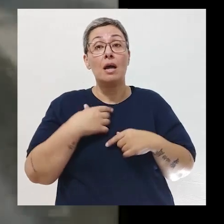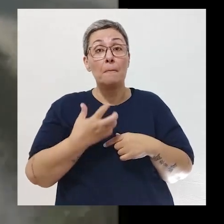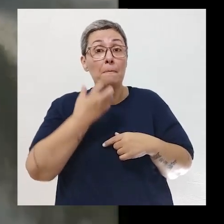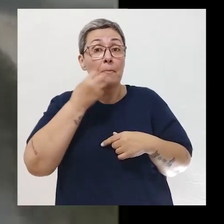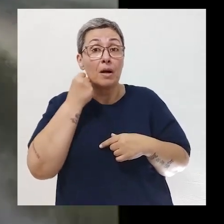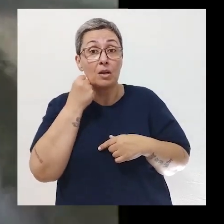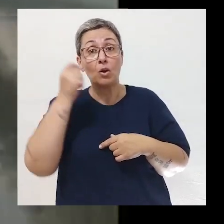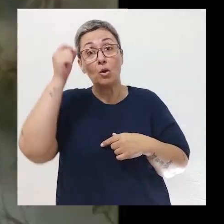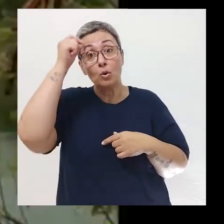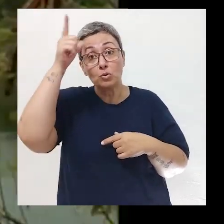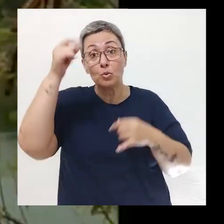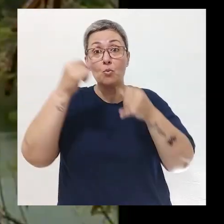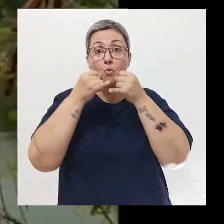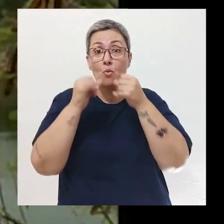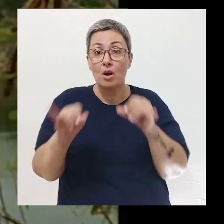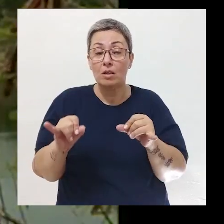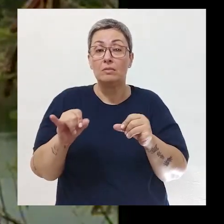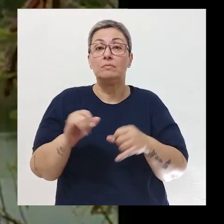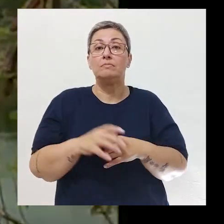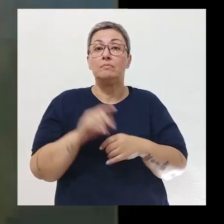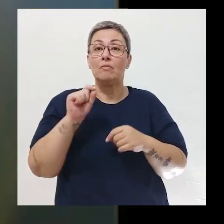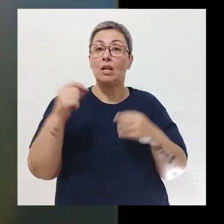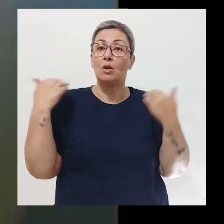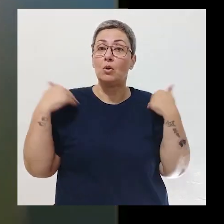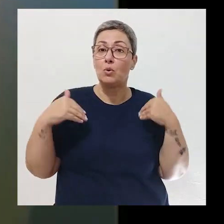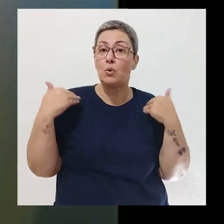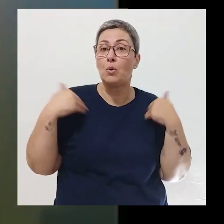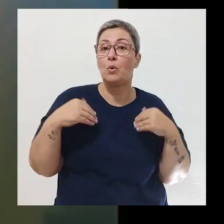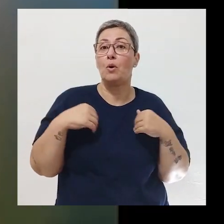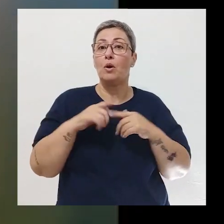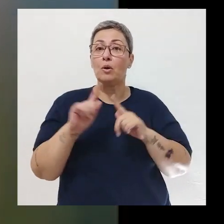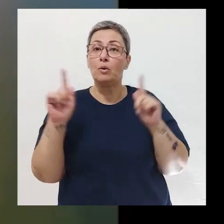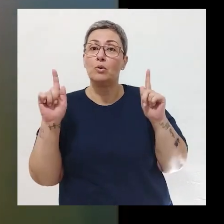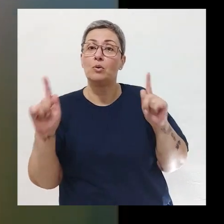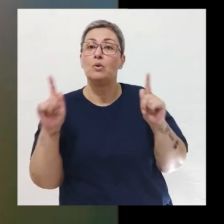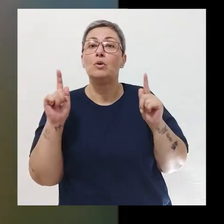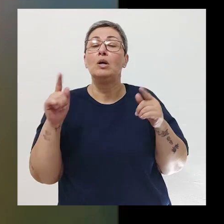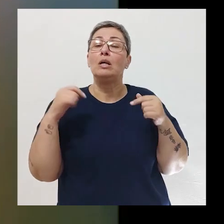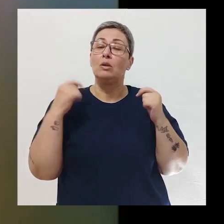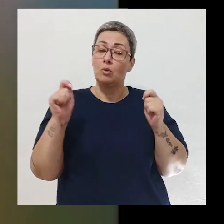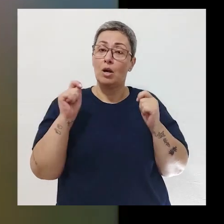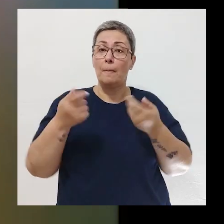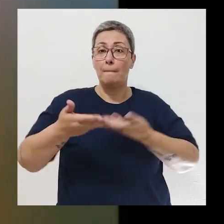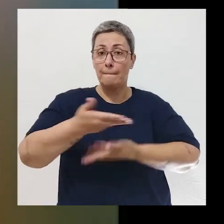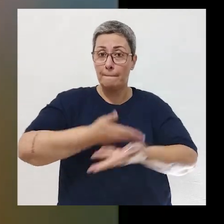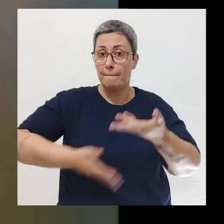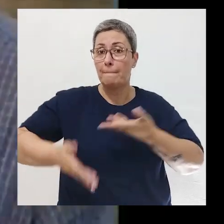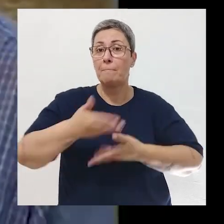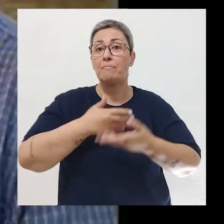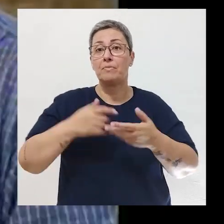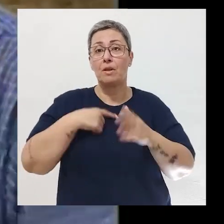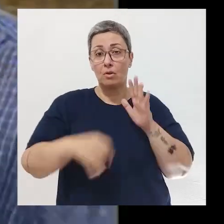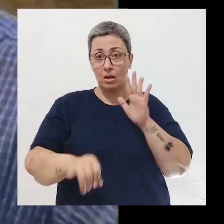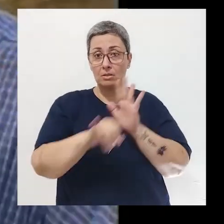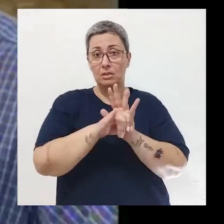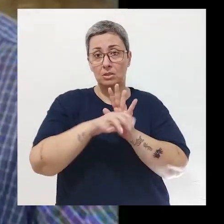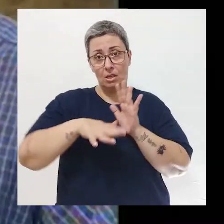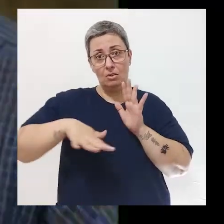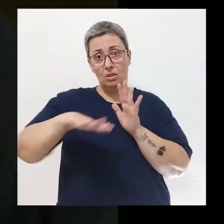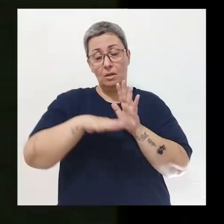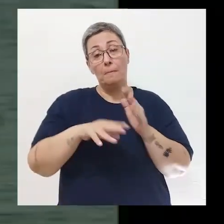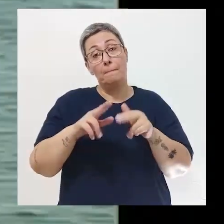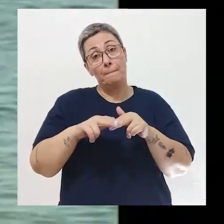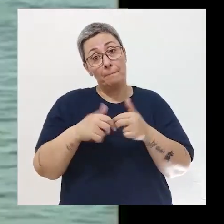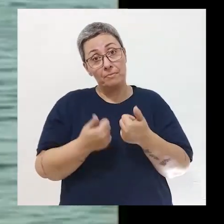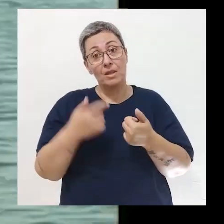patrimônio cultural, energético, turístico, é aquilo que mexe com a nossa identidade